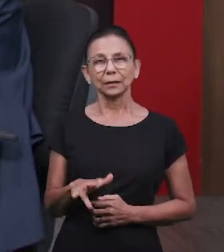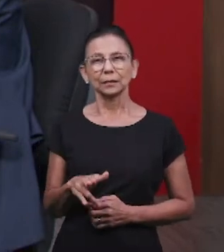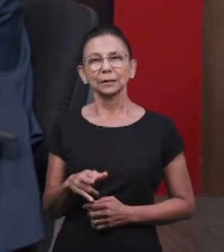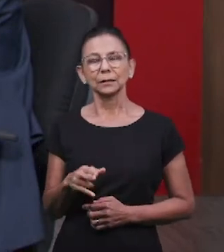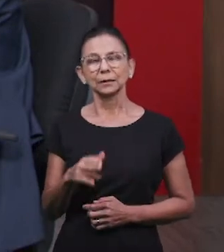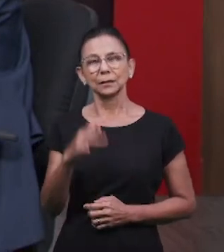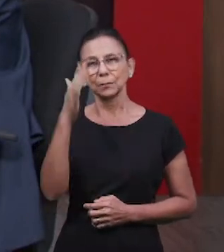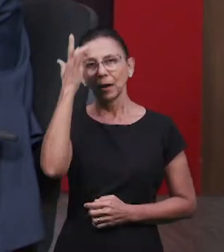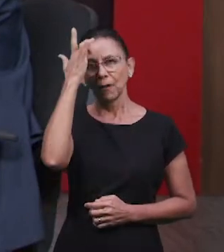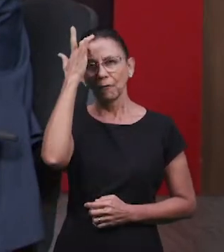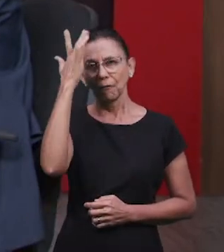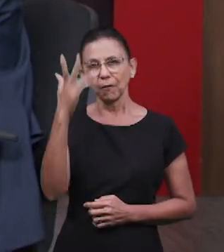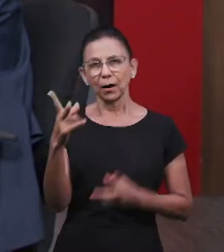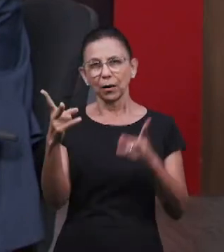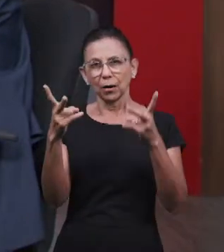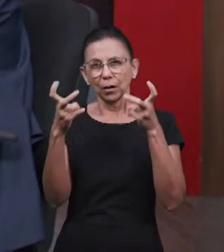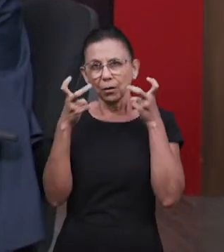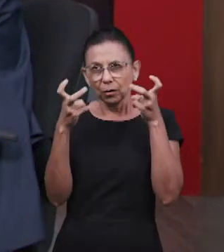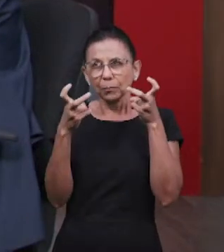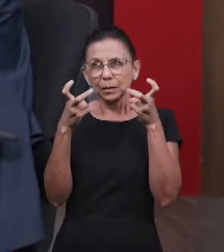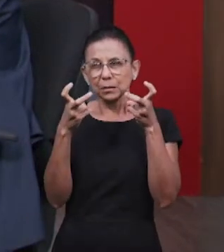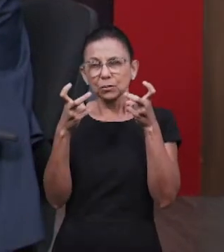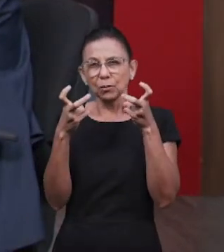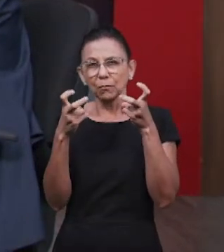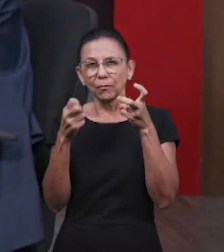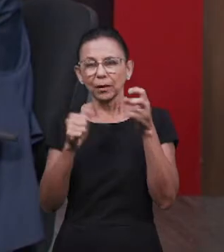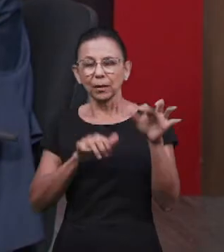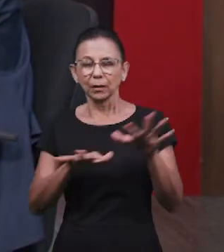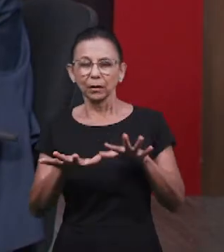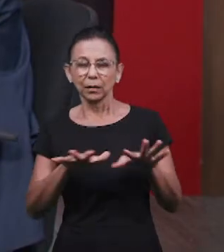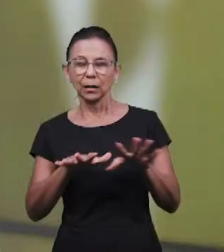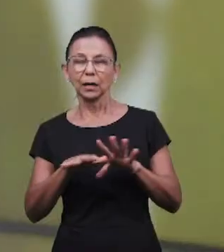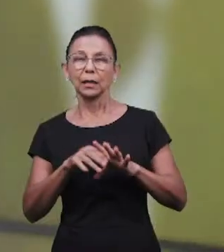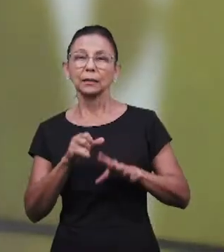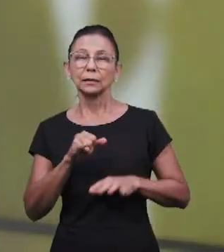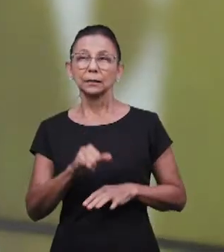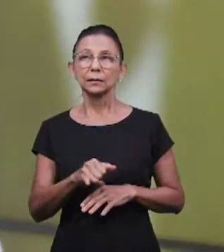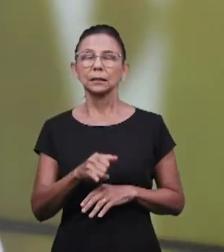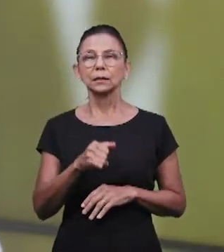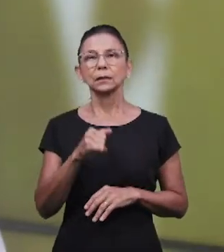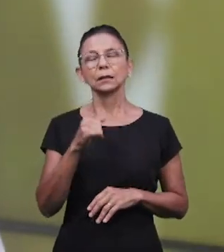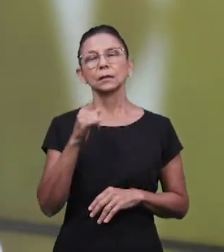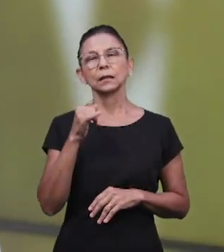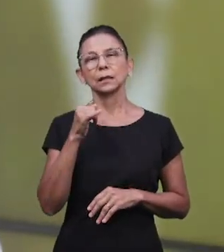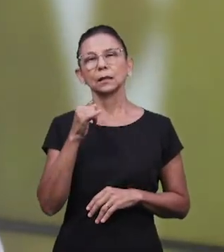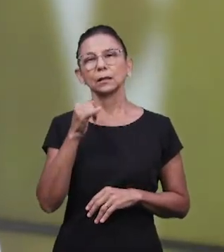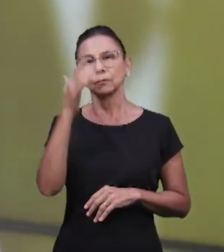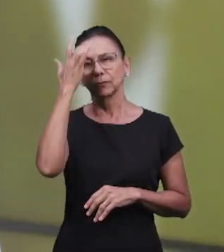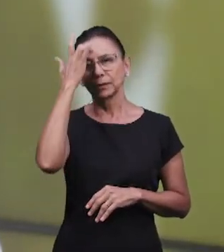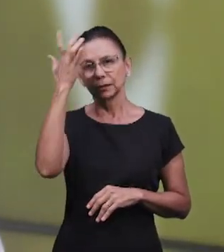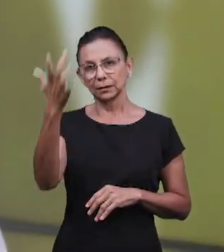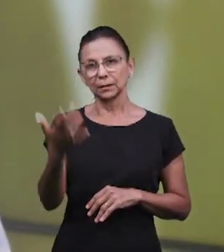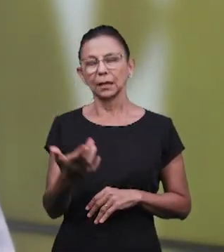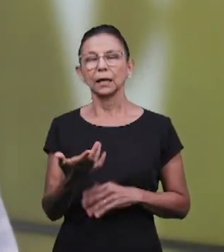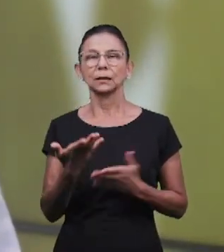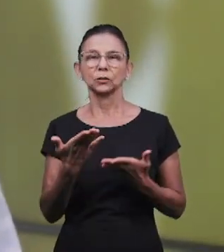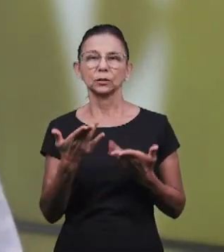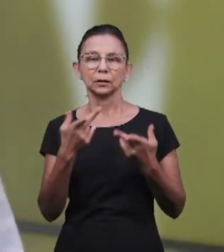os comandos. Então, se ela tem uma dificuldade na interação social, na linguagem ou em outros campos, em outras